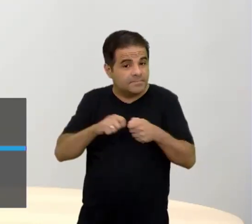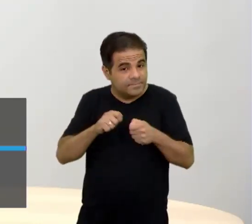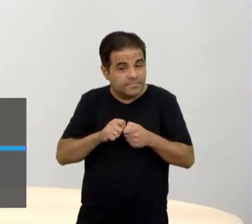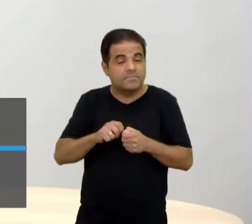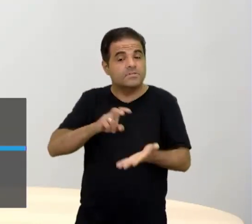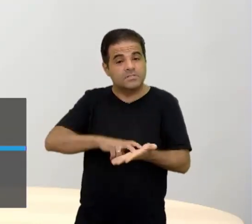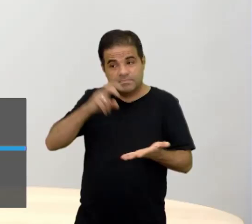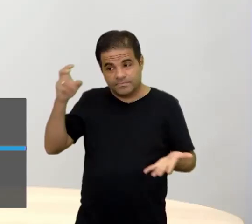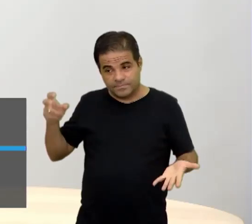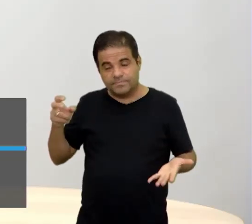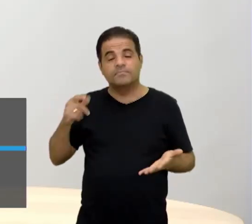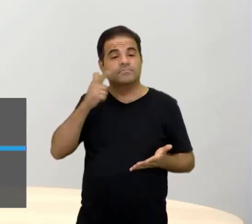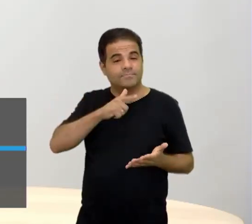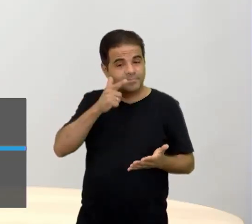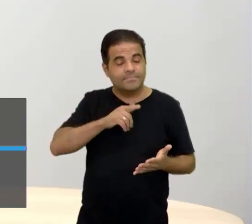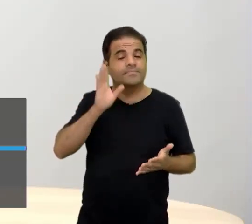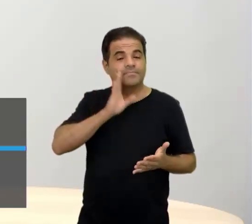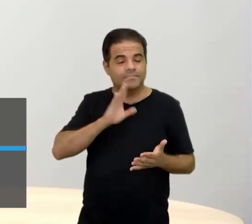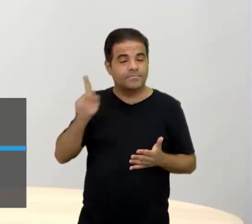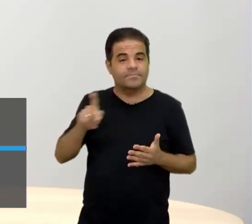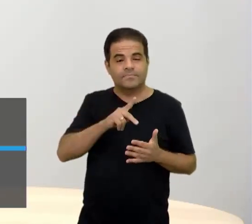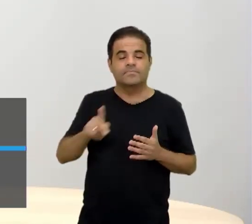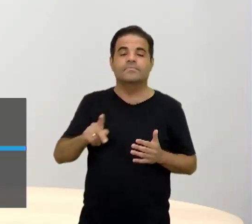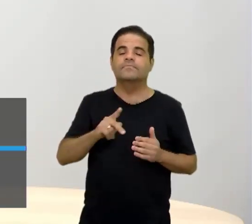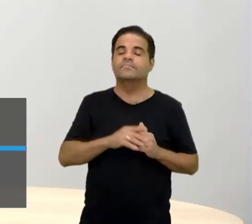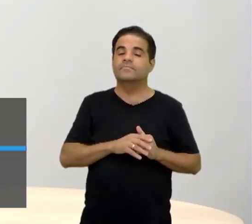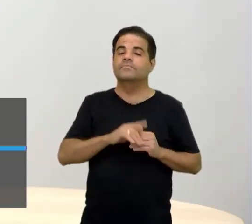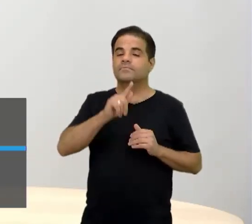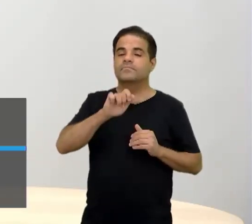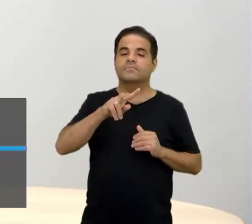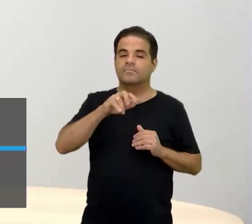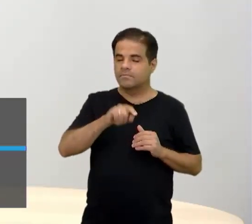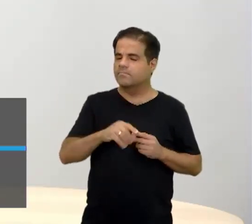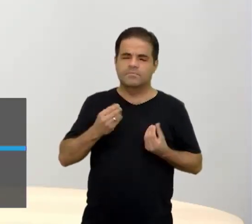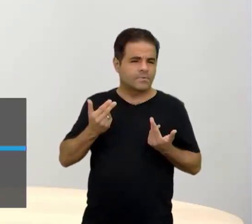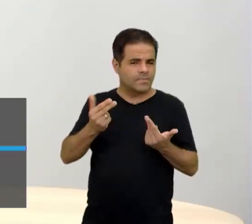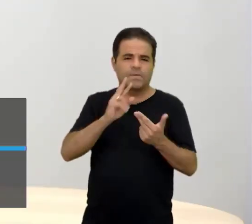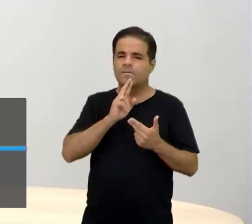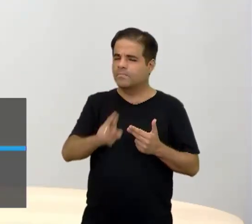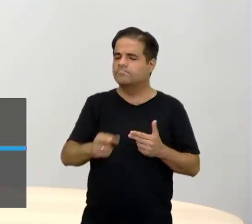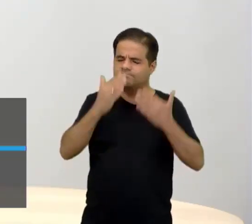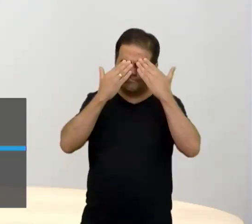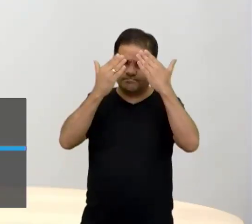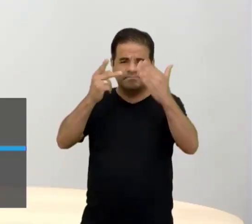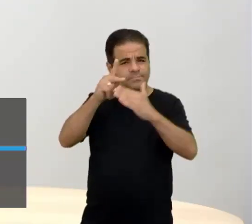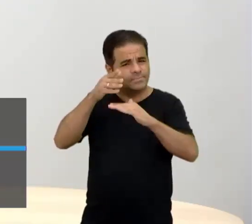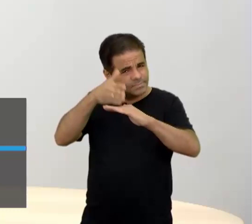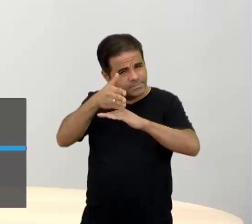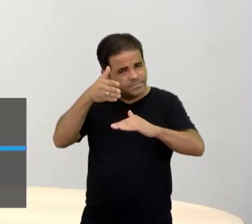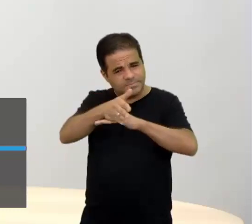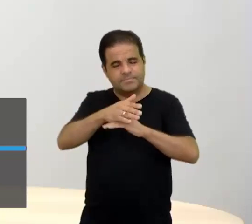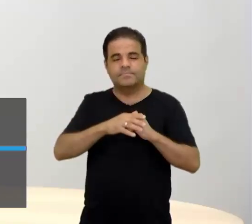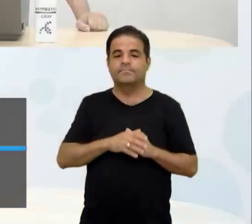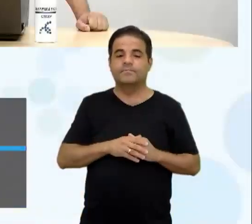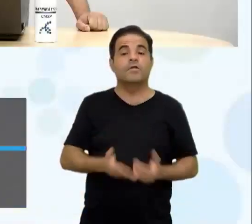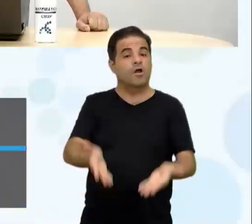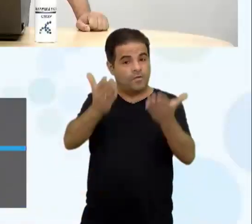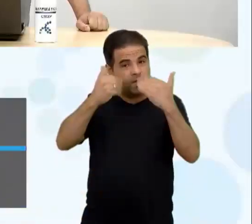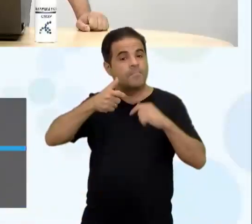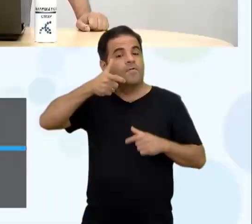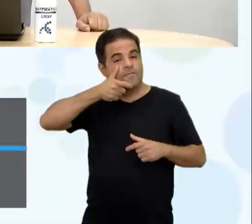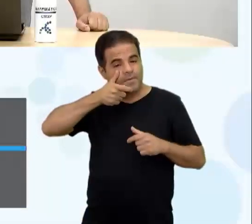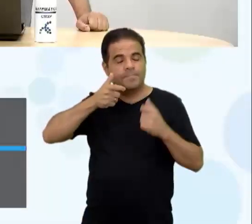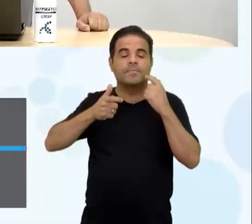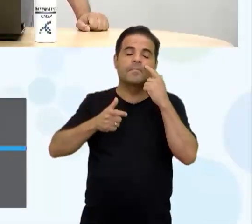pela manhã. Olha que bacana. E o professor Gerval Gomes também indicando a mesma resposta. Muito obrigado pela participação. Vamos ver,